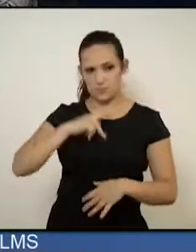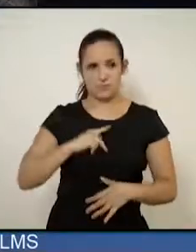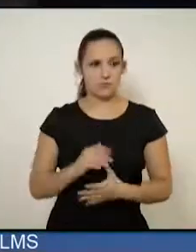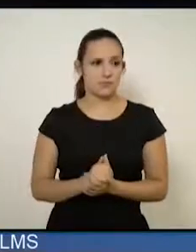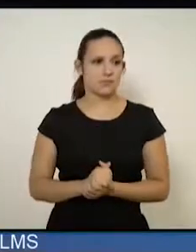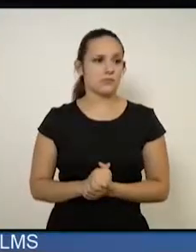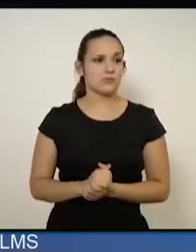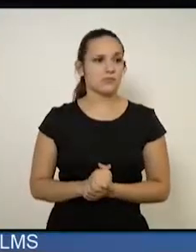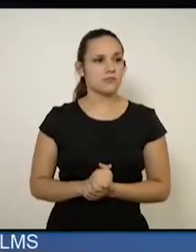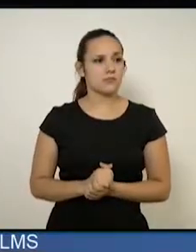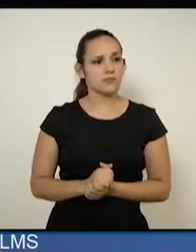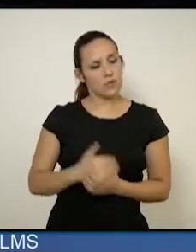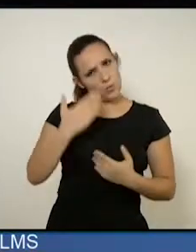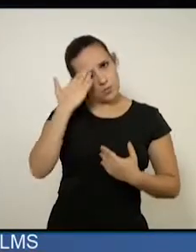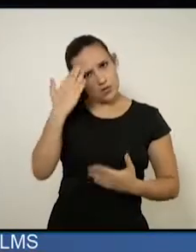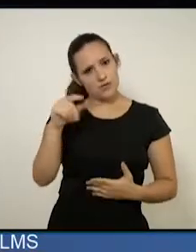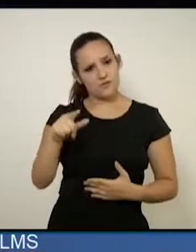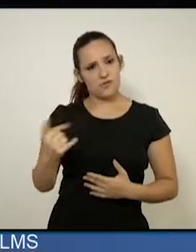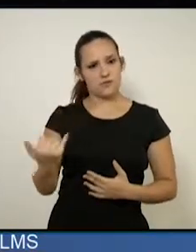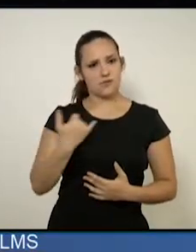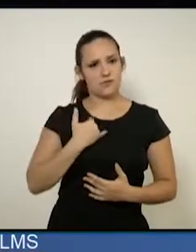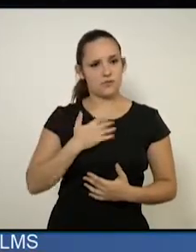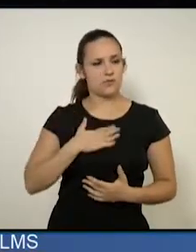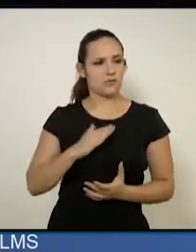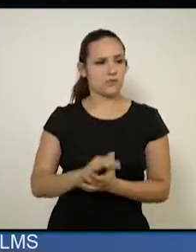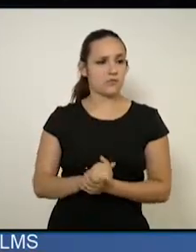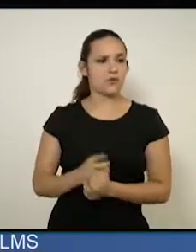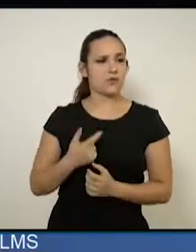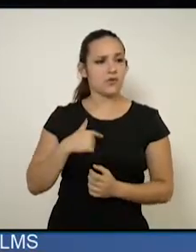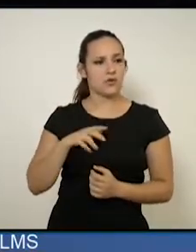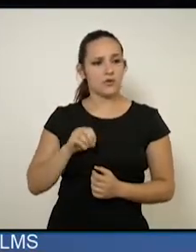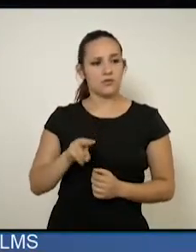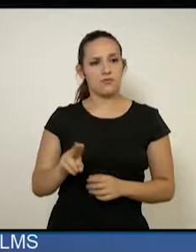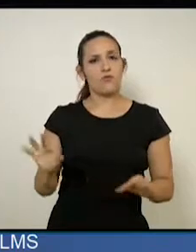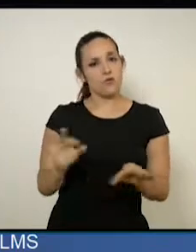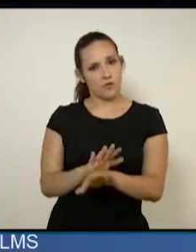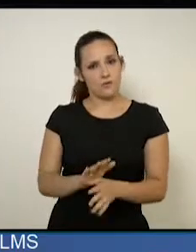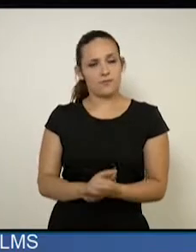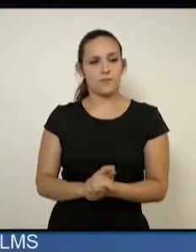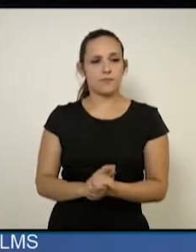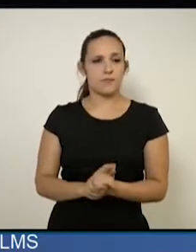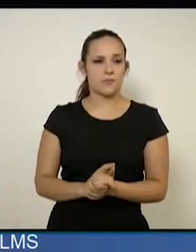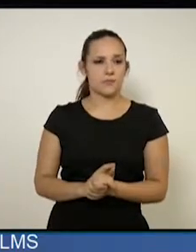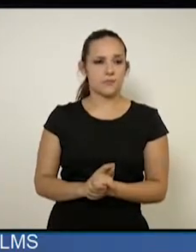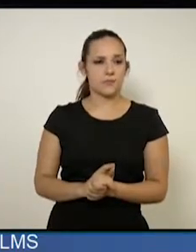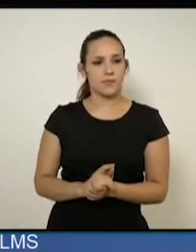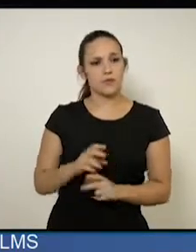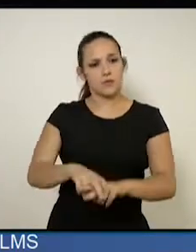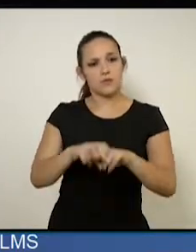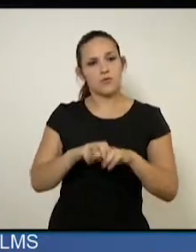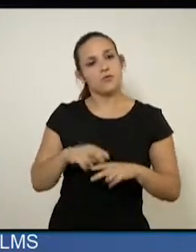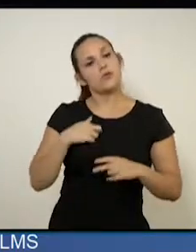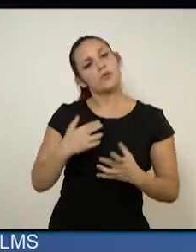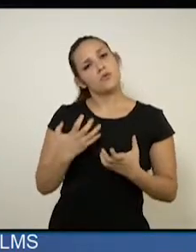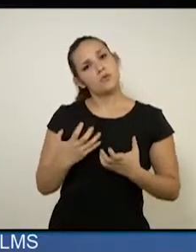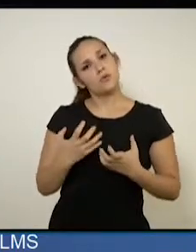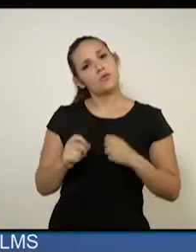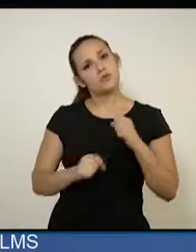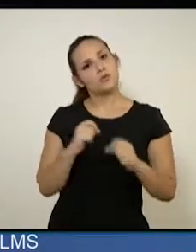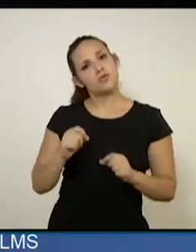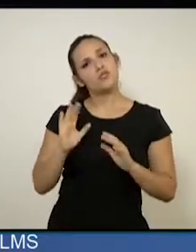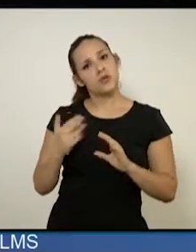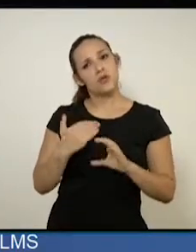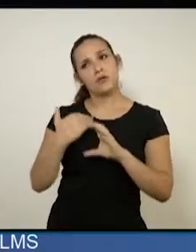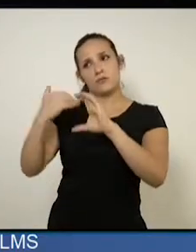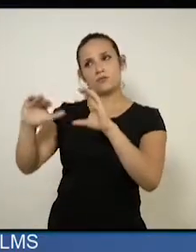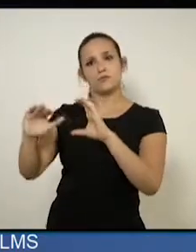obrigado, presidente, pelo aviso. Eu vou concluir. Então, nesse sentido, nós apresentamos, entregamos para o representante do governo do Estado